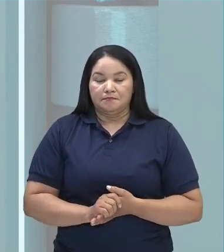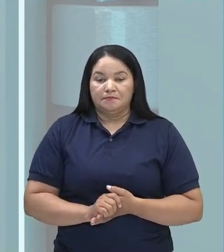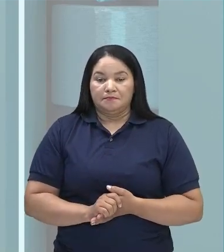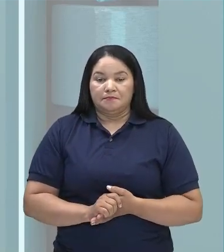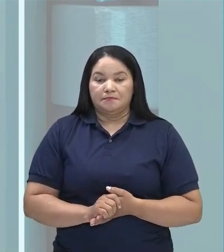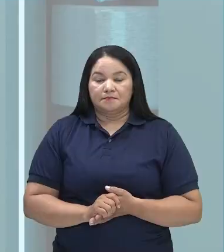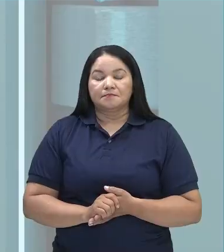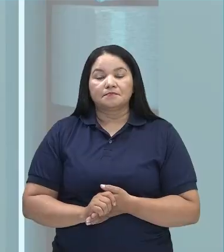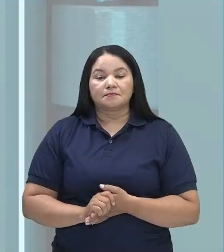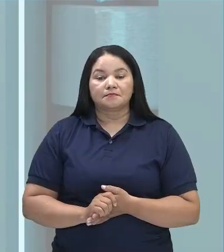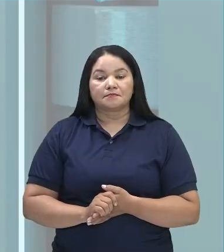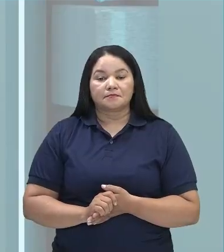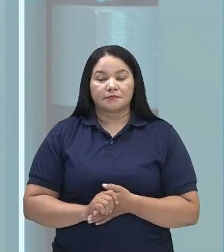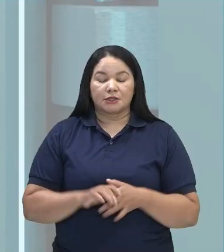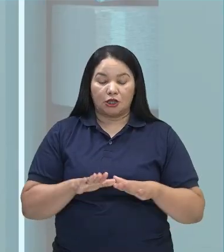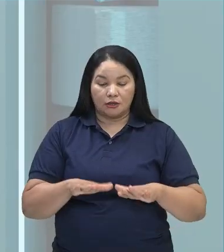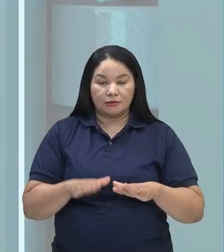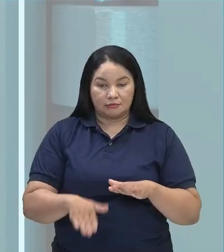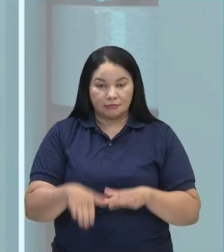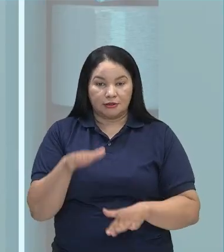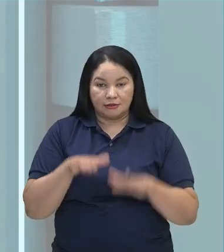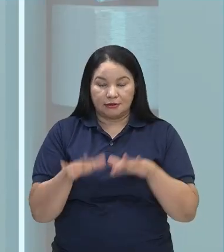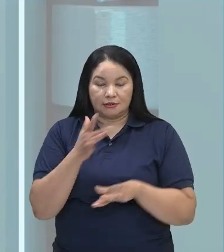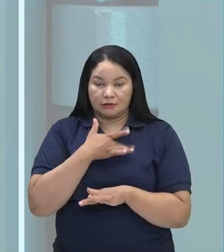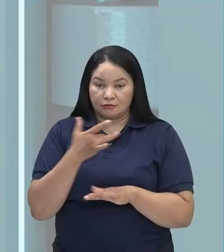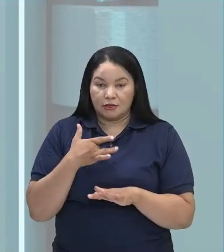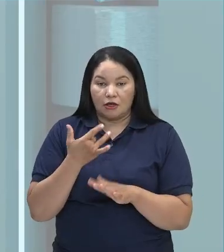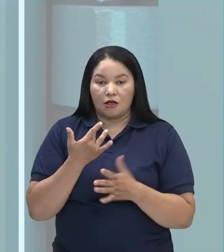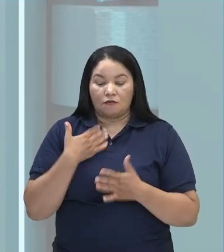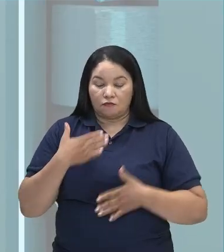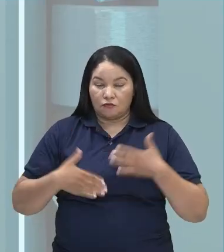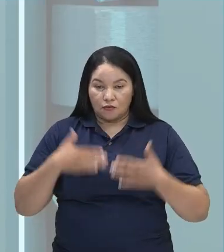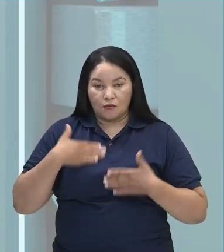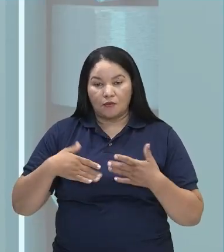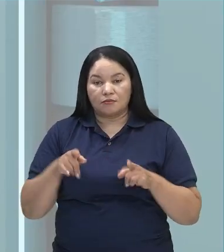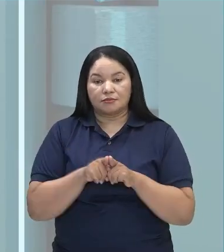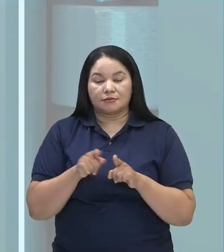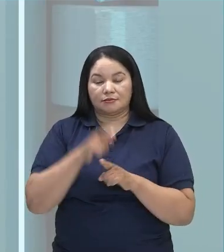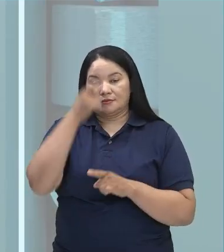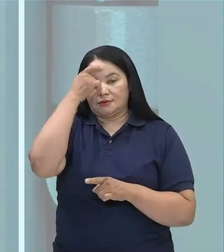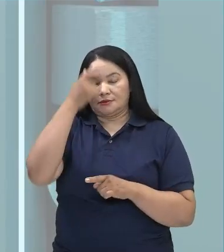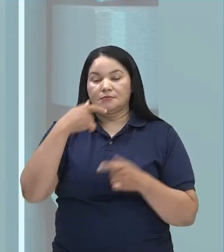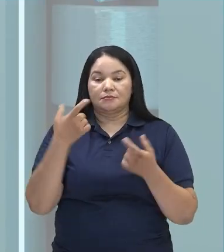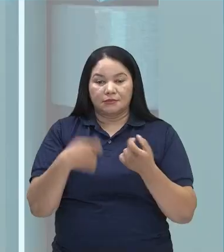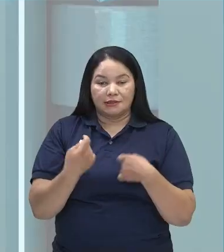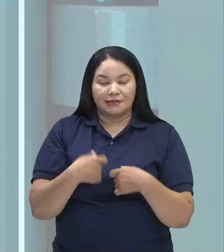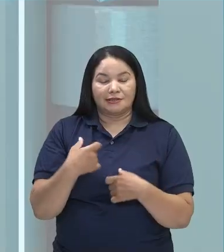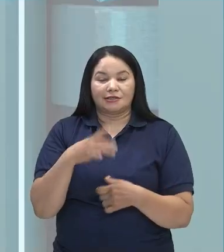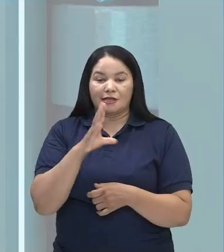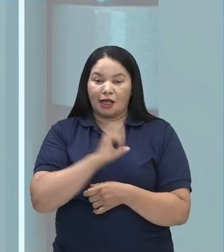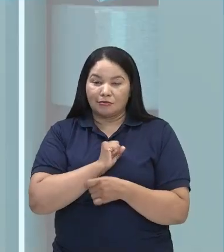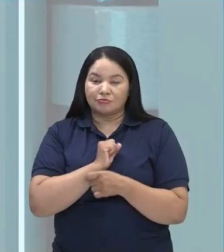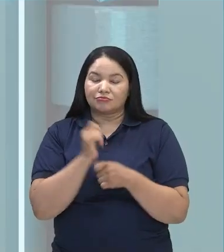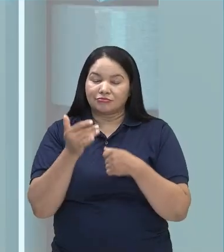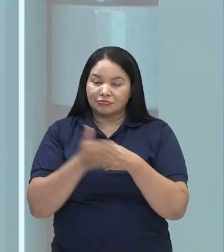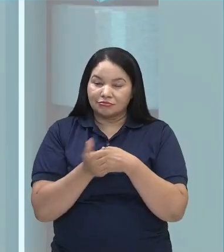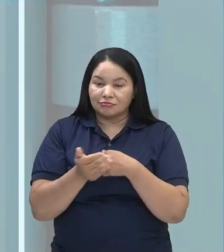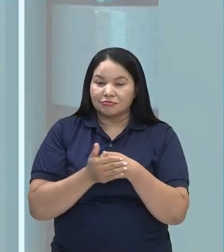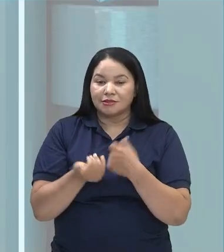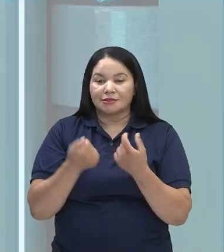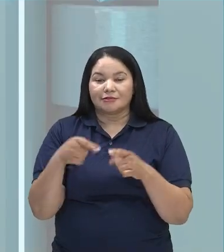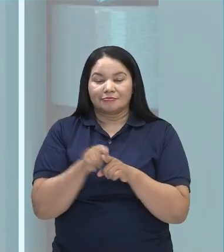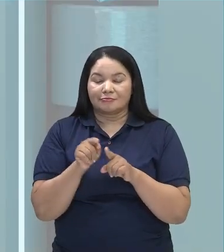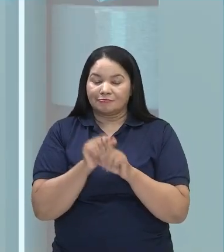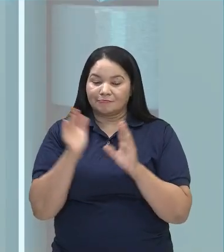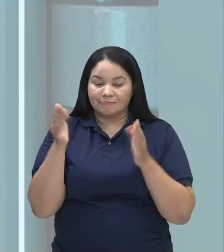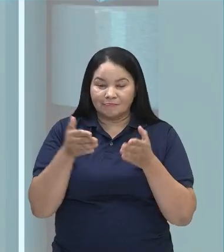saudável física e mentalmente, é necessário que ela cresça rodeada de amor, carinho e